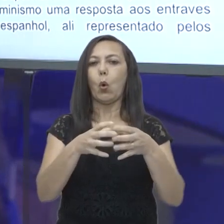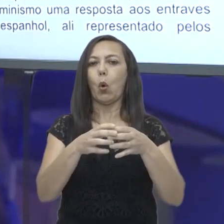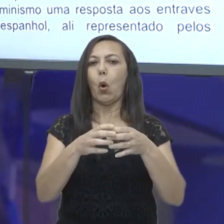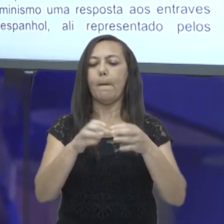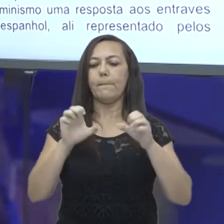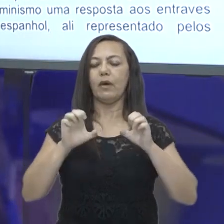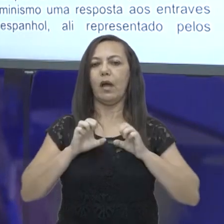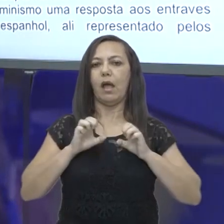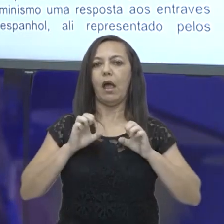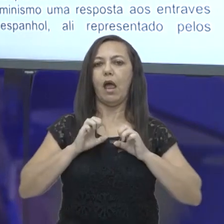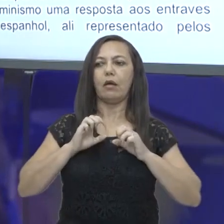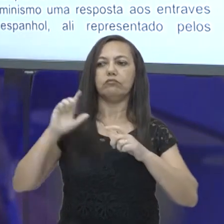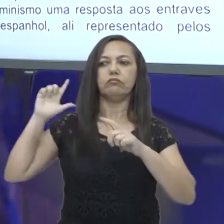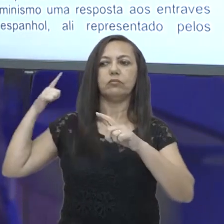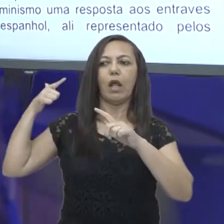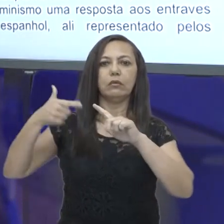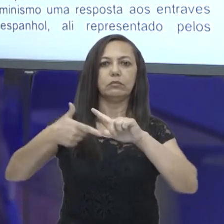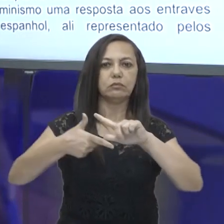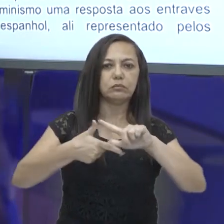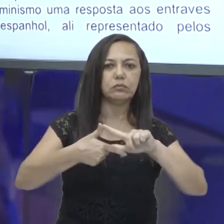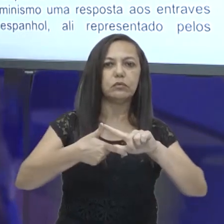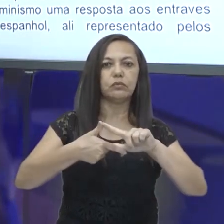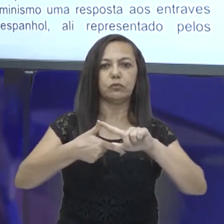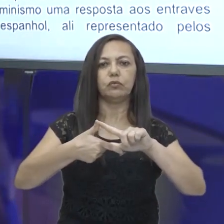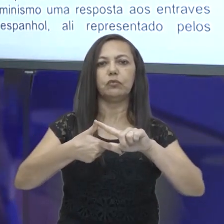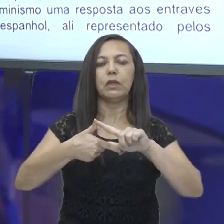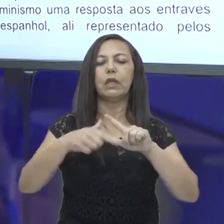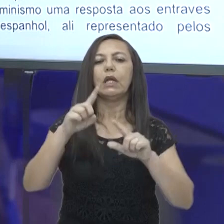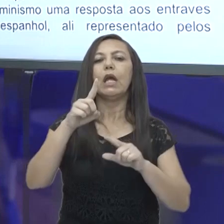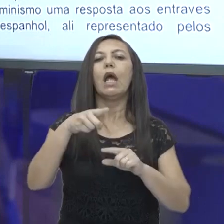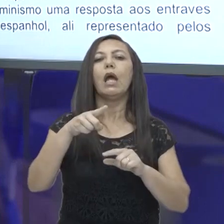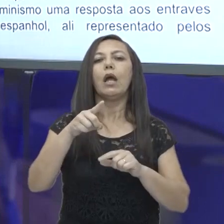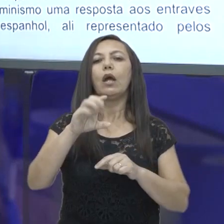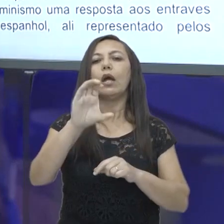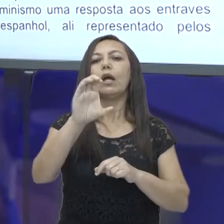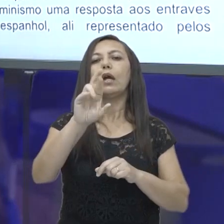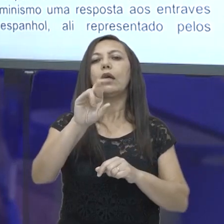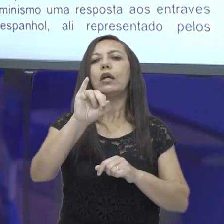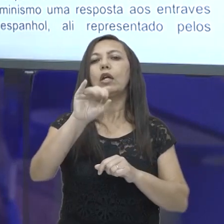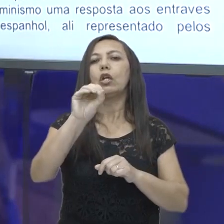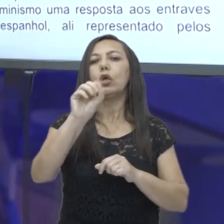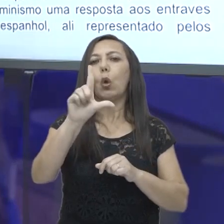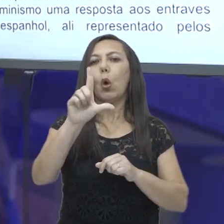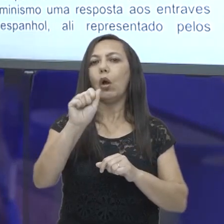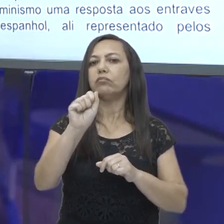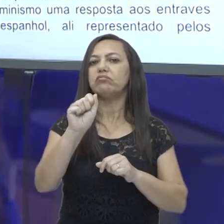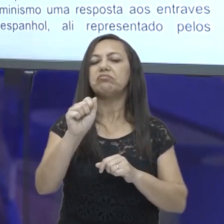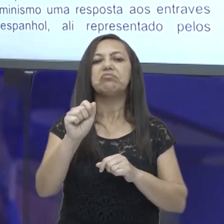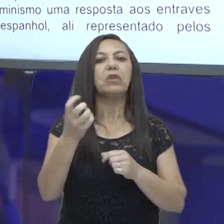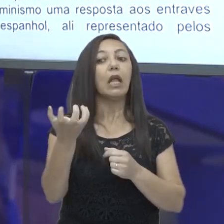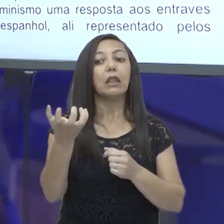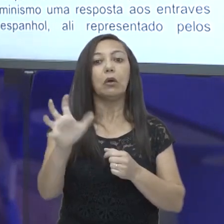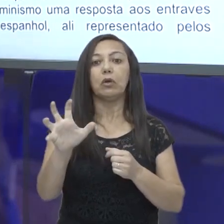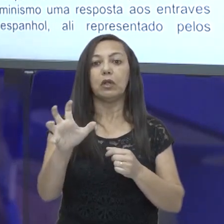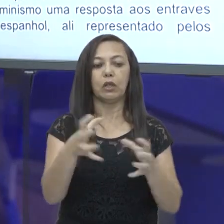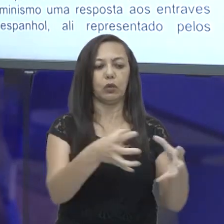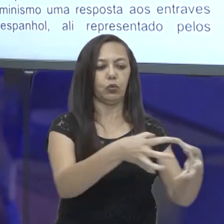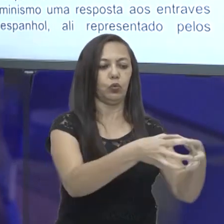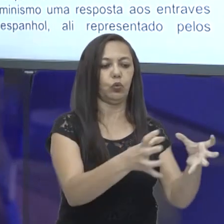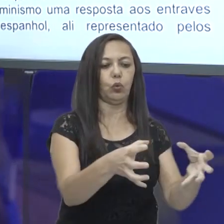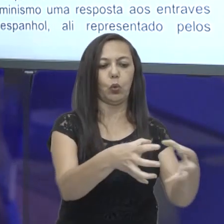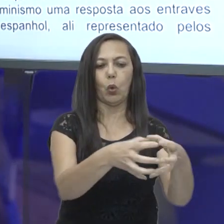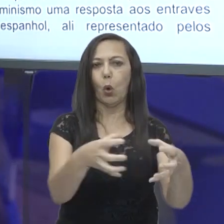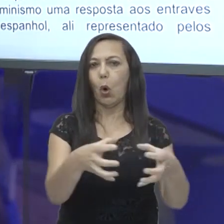conservadora espanhola, conhecida como os crioulos, não queria que as populações das demais classes